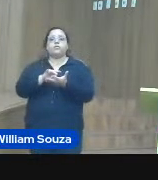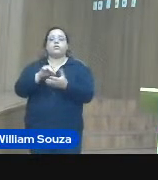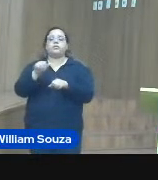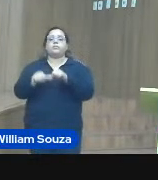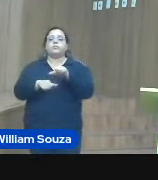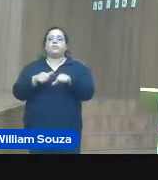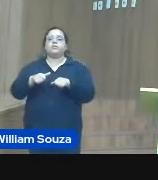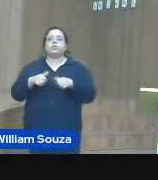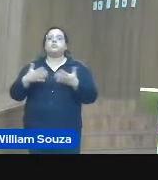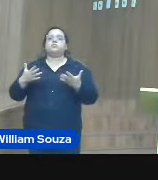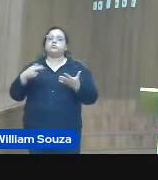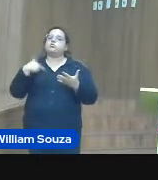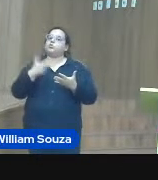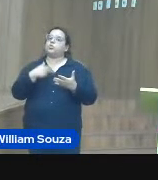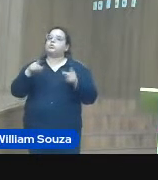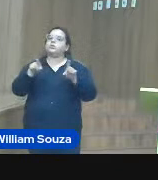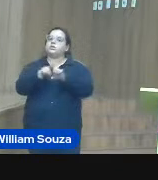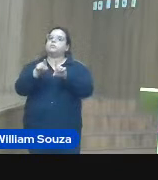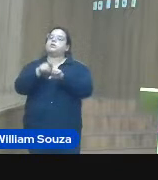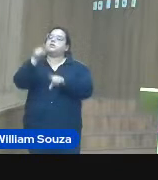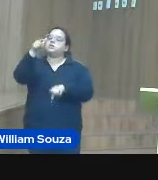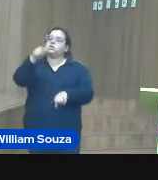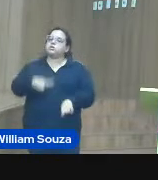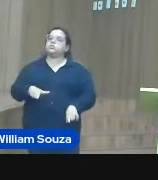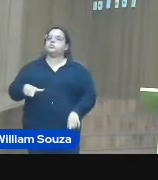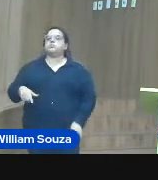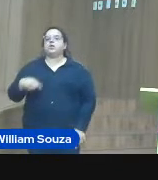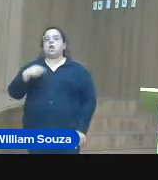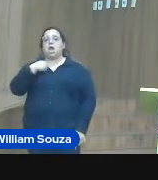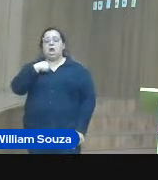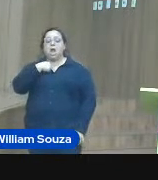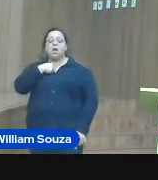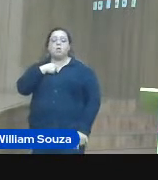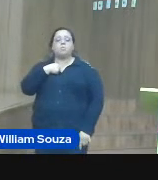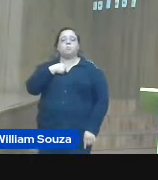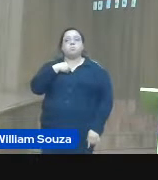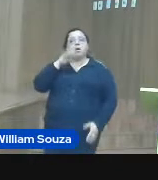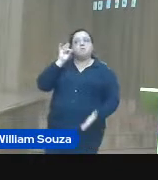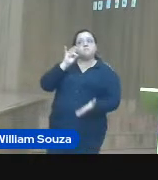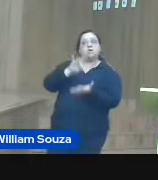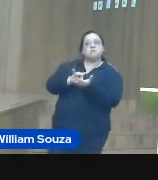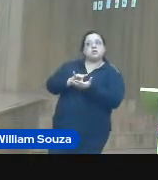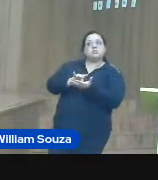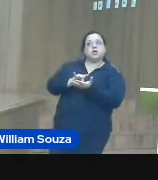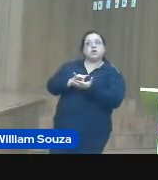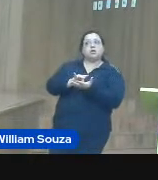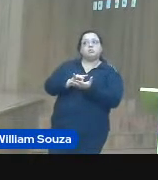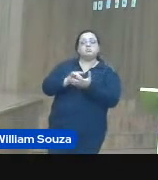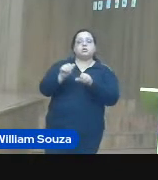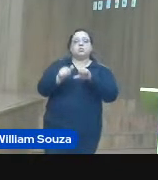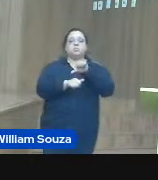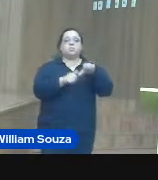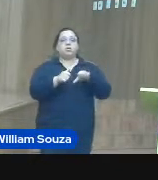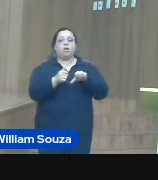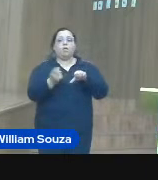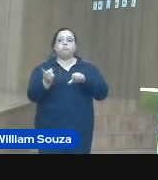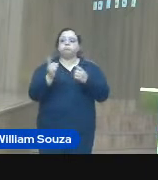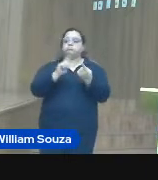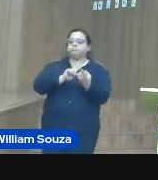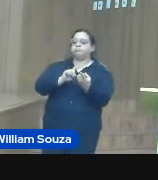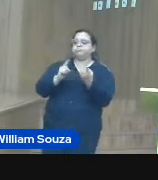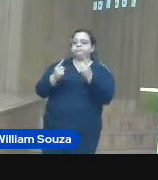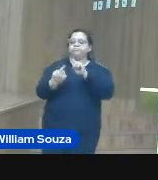ela muda a gente de novo. Quer dizer, eu mudo a realidade muda e ela volta a me